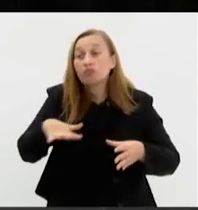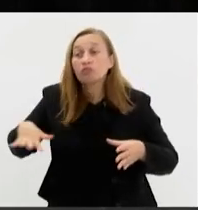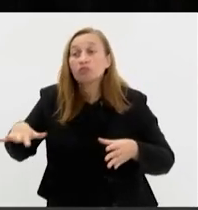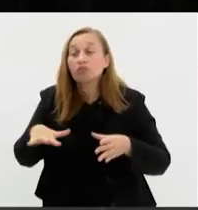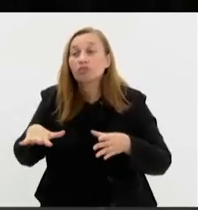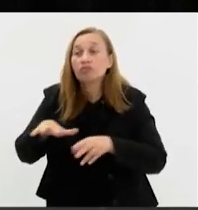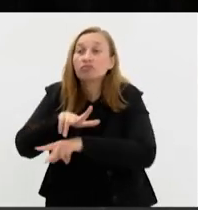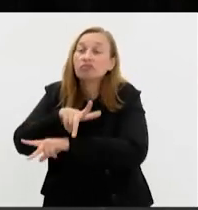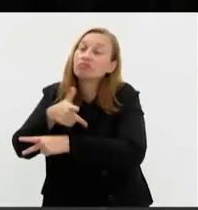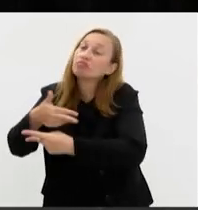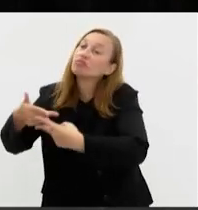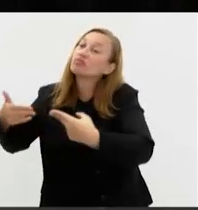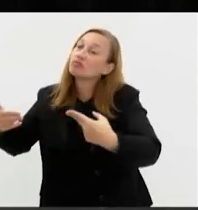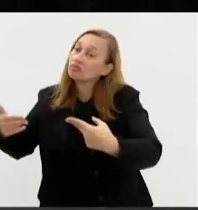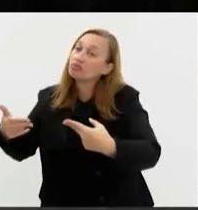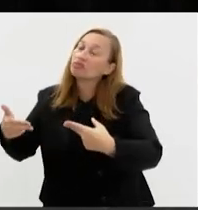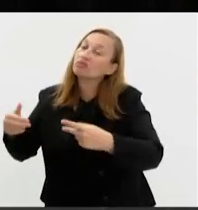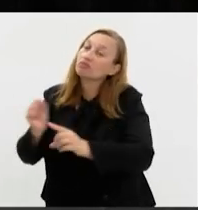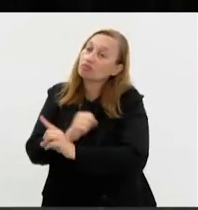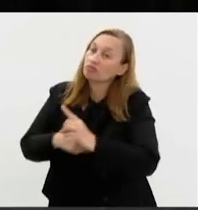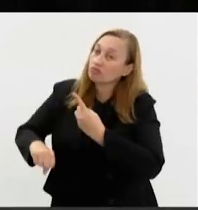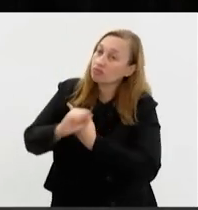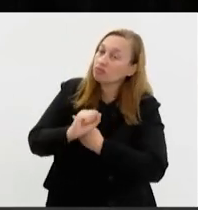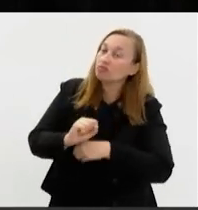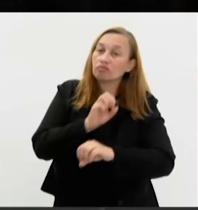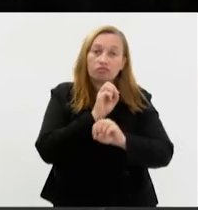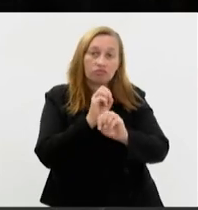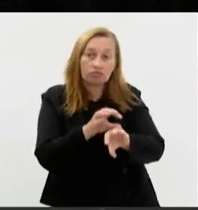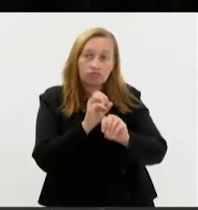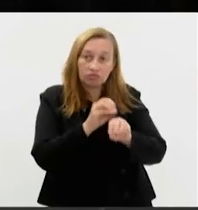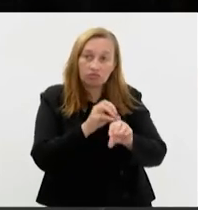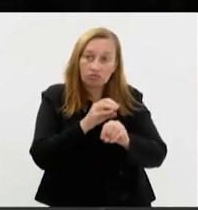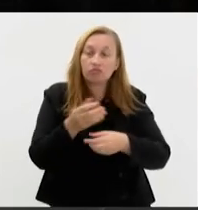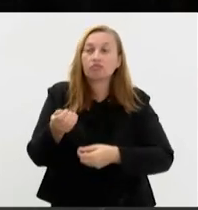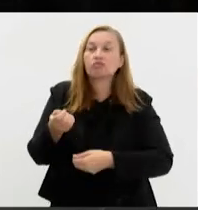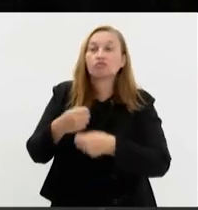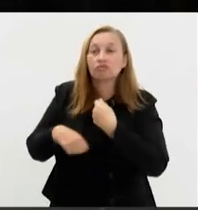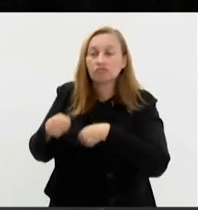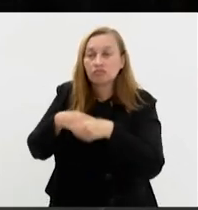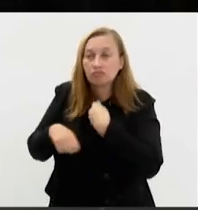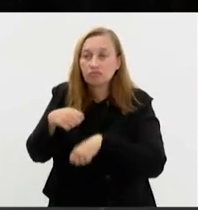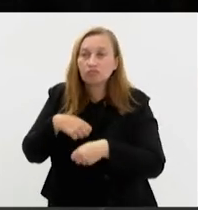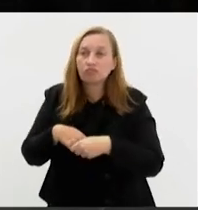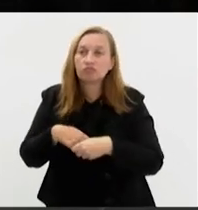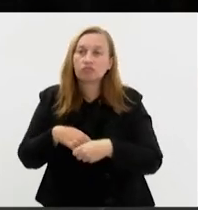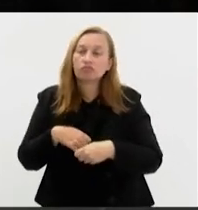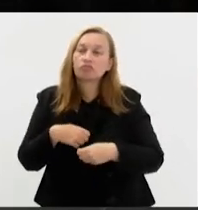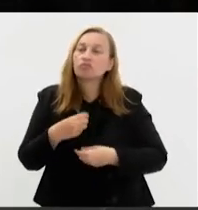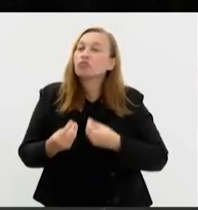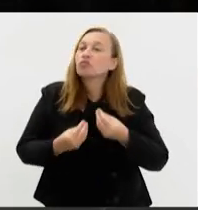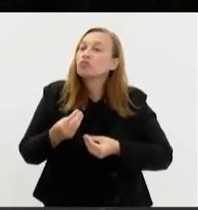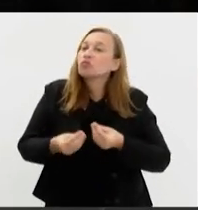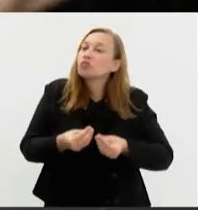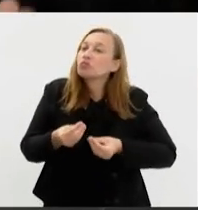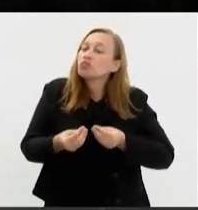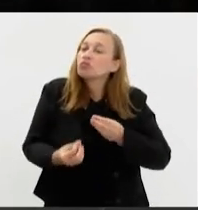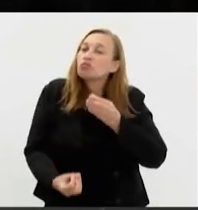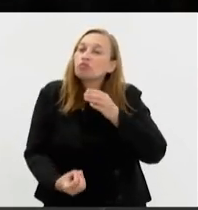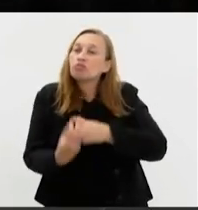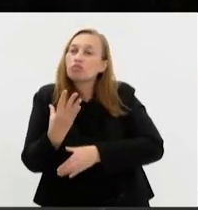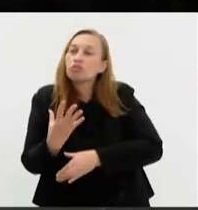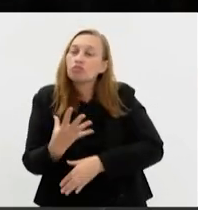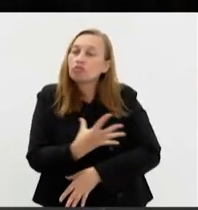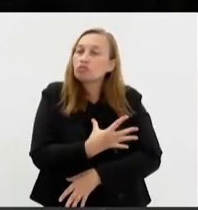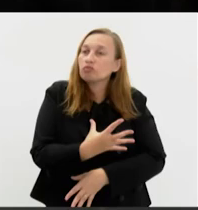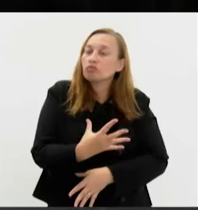áreas eh sociais né na educação nos negócios eh na forma como a gente cria os nossos